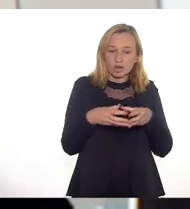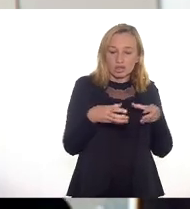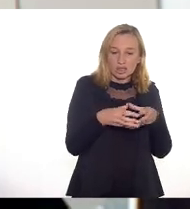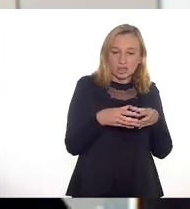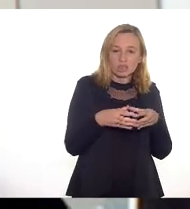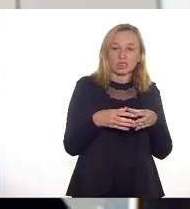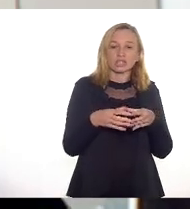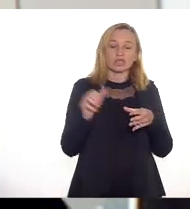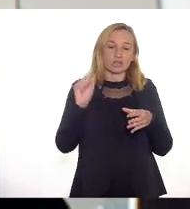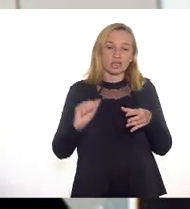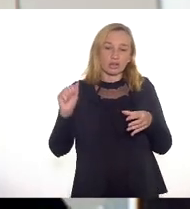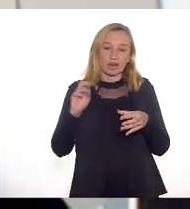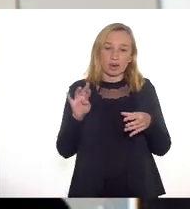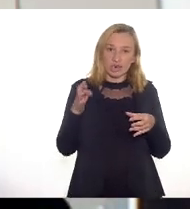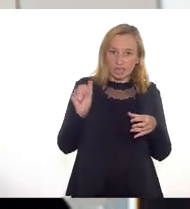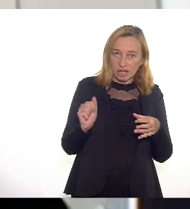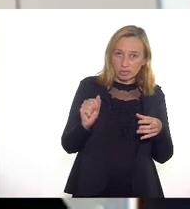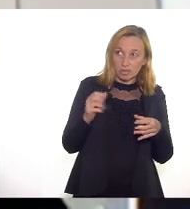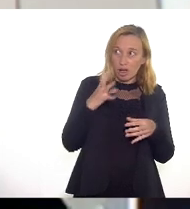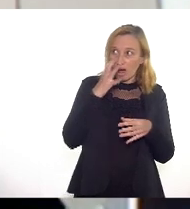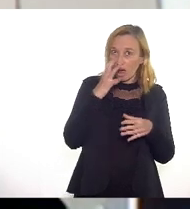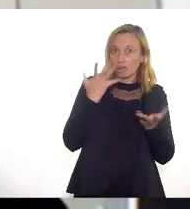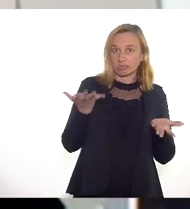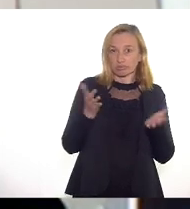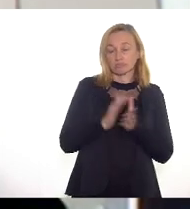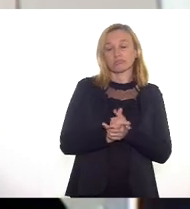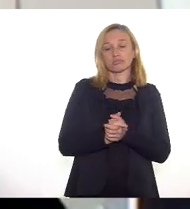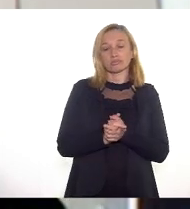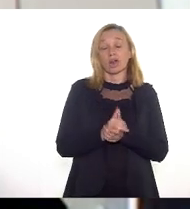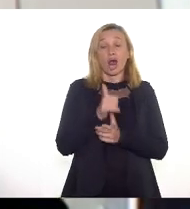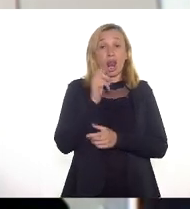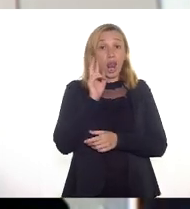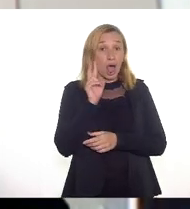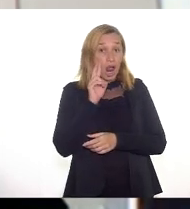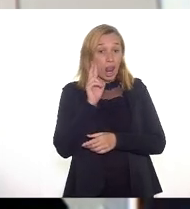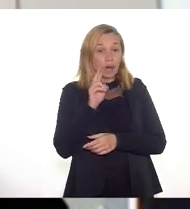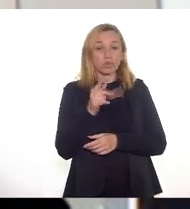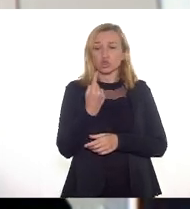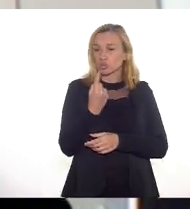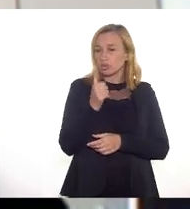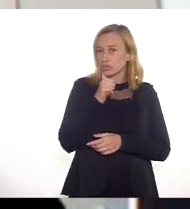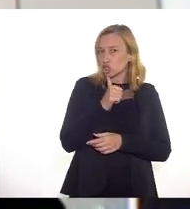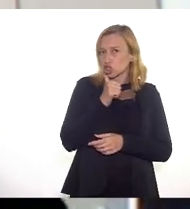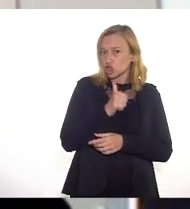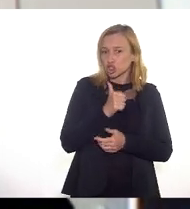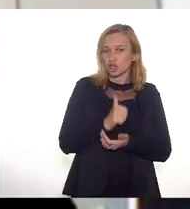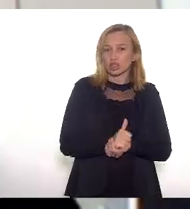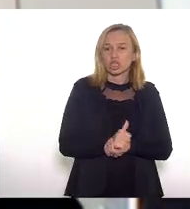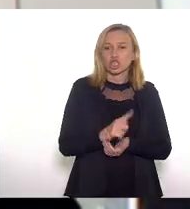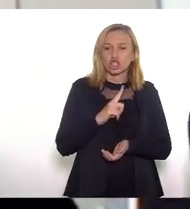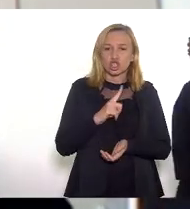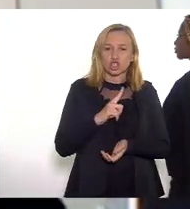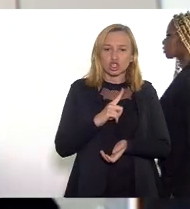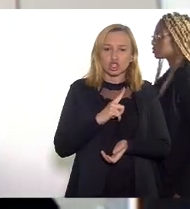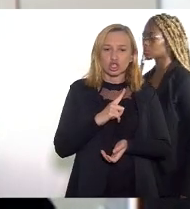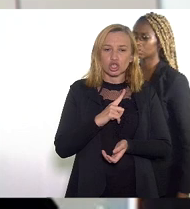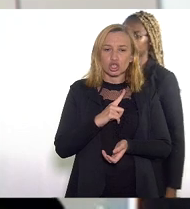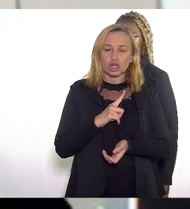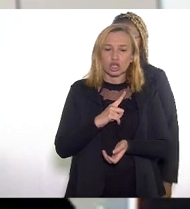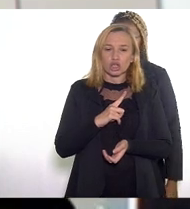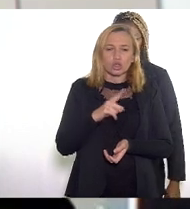Associação Abra Cannabis, era uma coisa muito impressionante. Eu me lembro do caso de uma menina que tinha, por